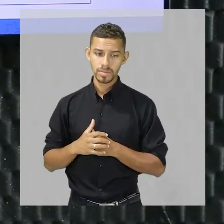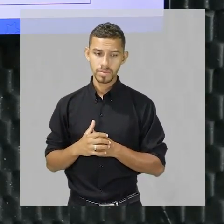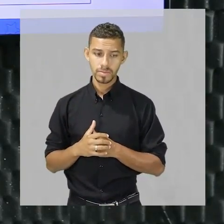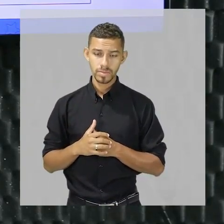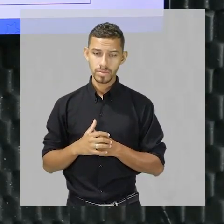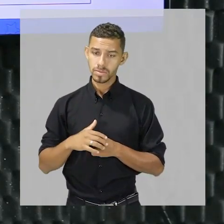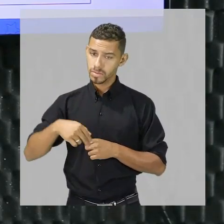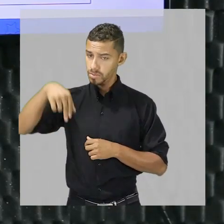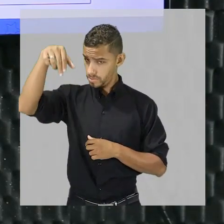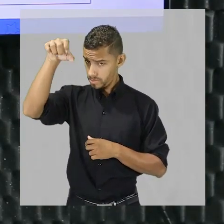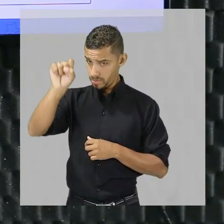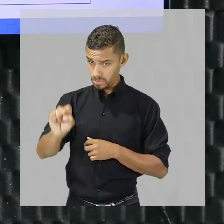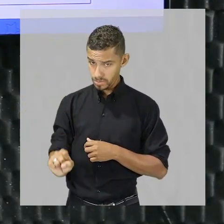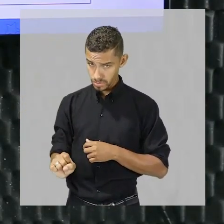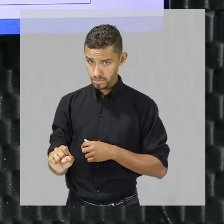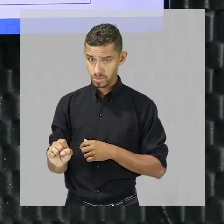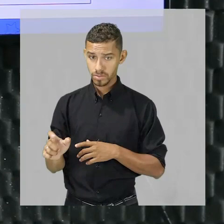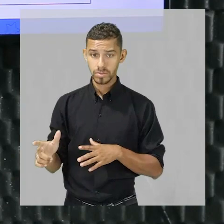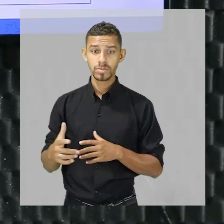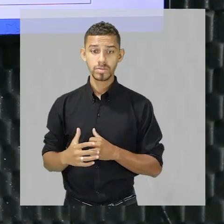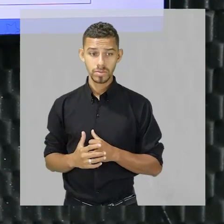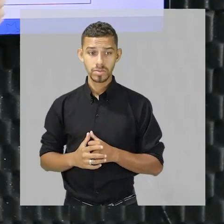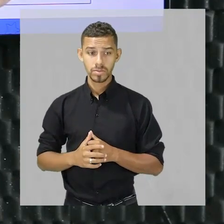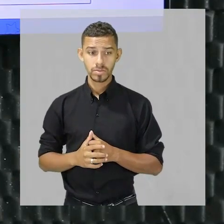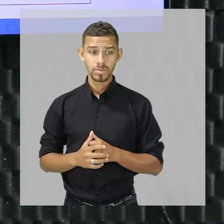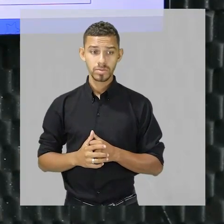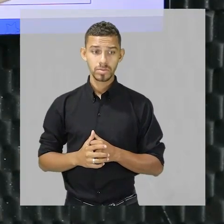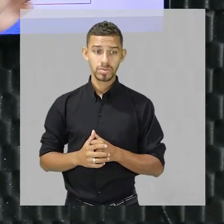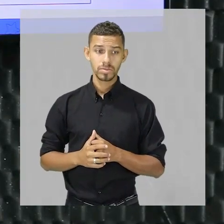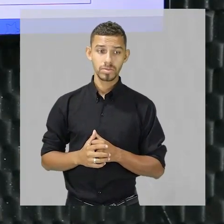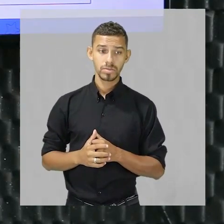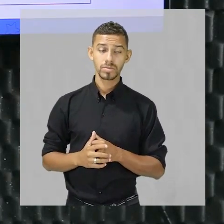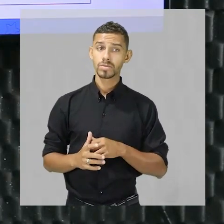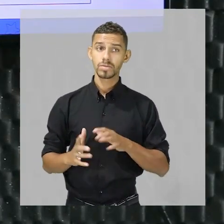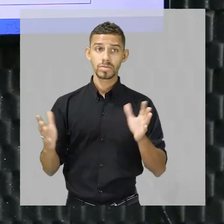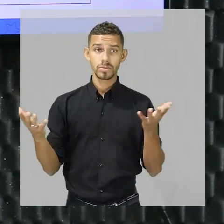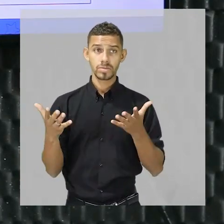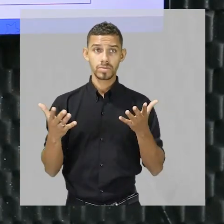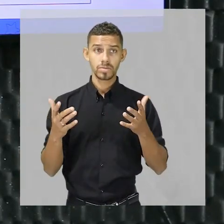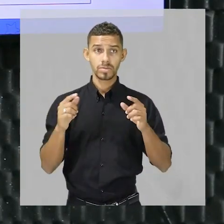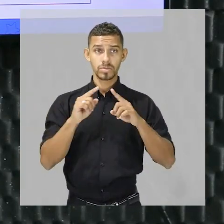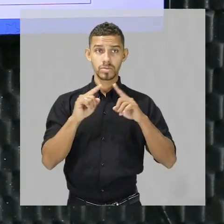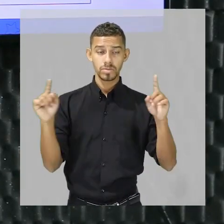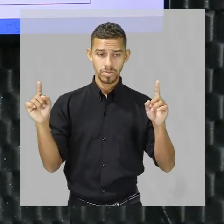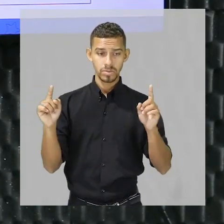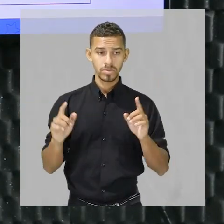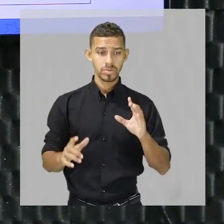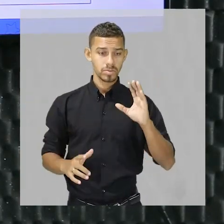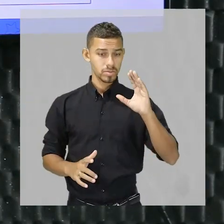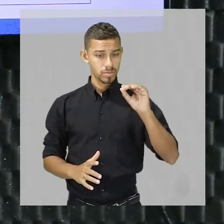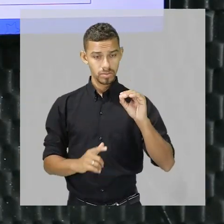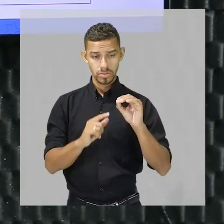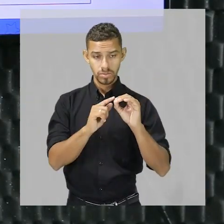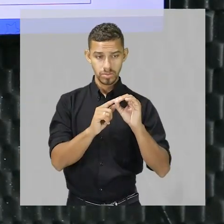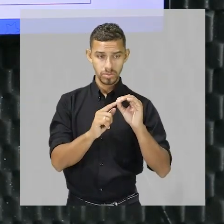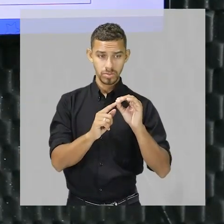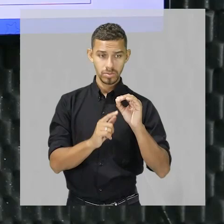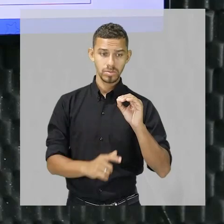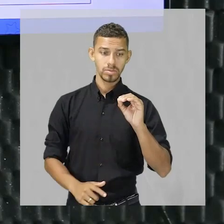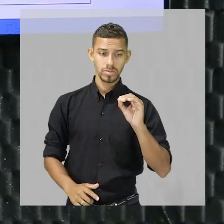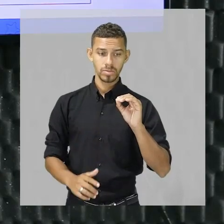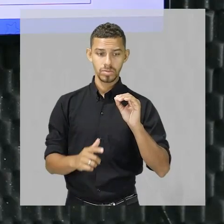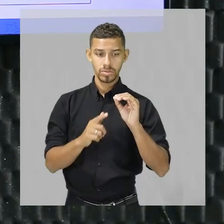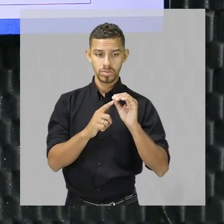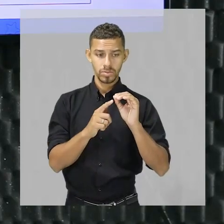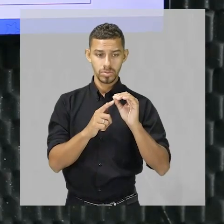a partir da linha do Equador, e a latitude vai variar de 0 graus, que é o centro da Terra, que nós chamamos de áreas de